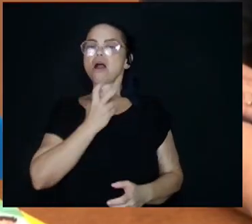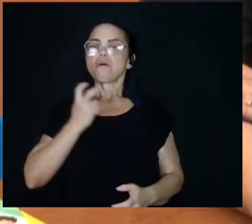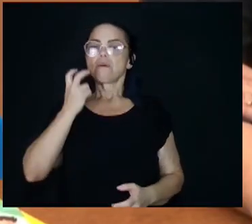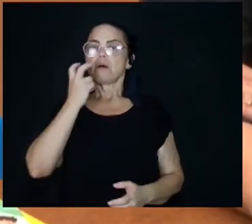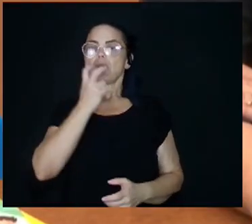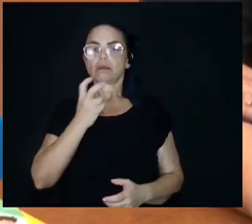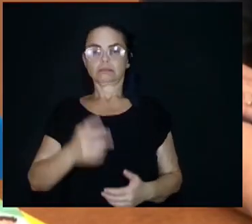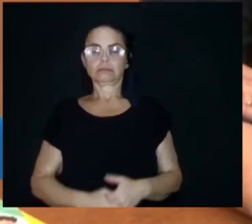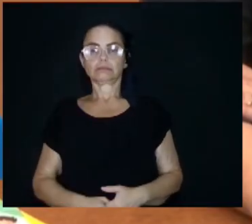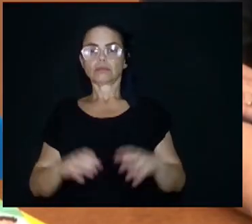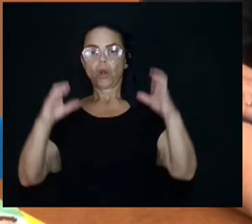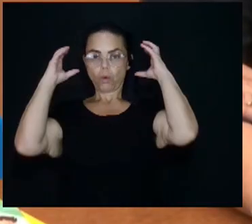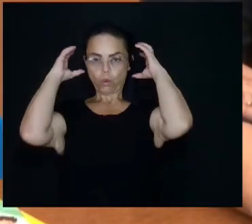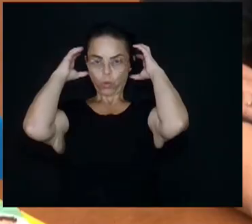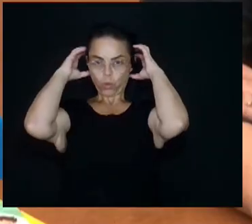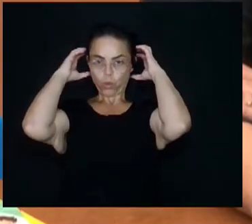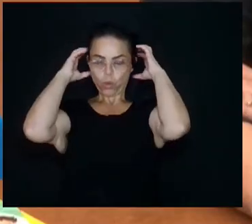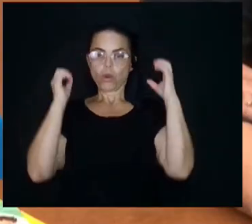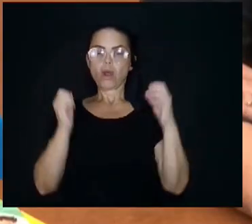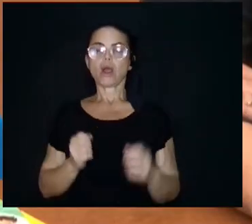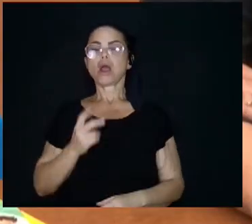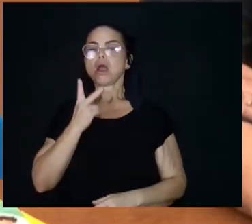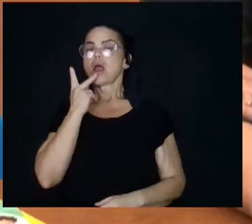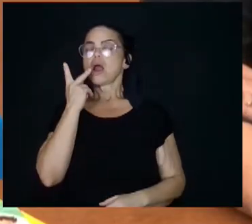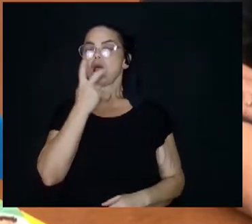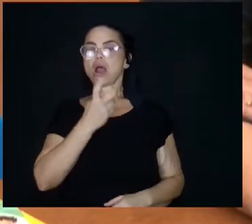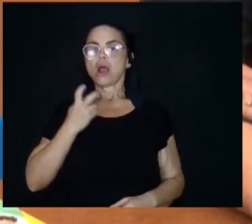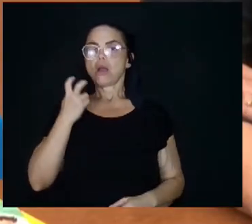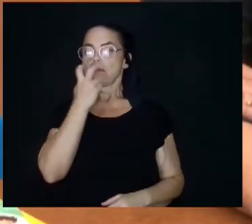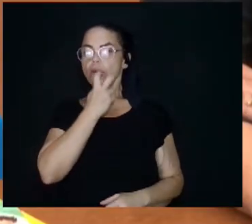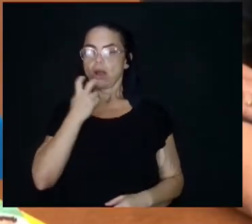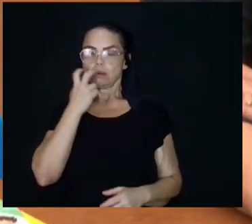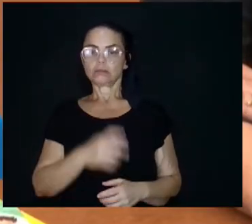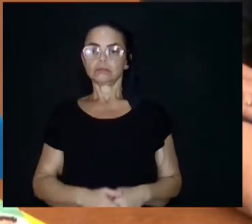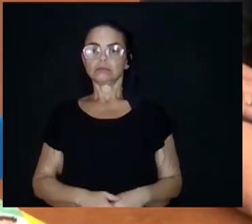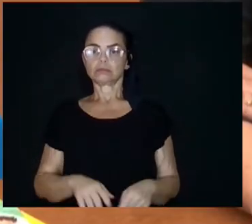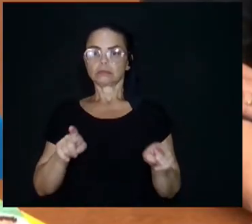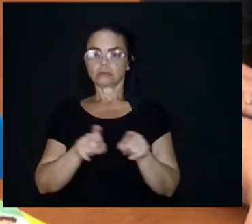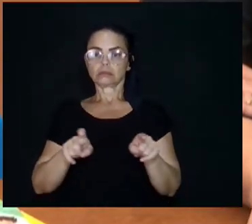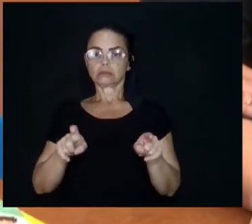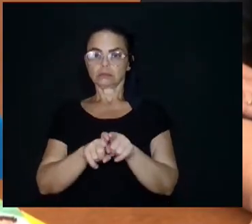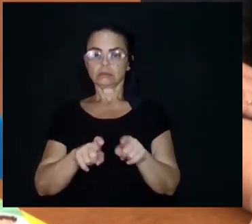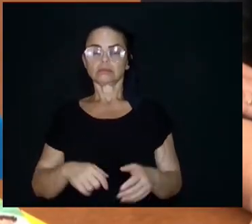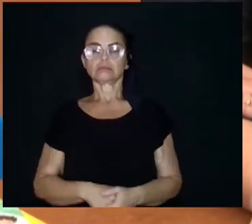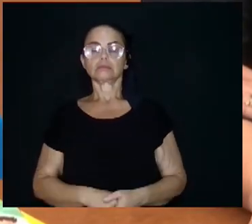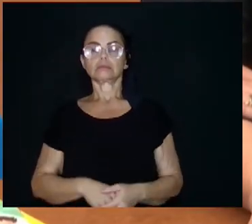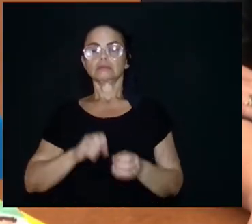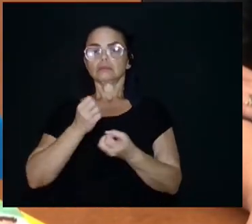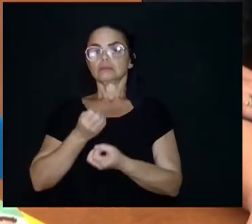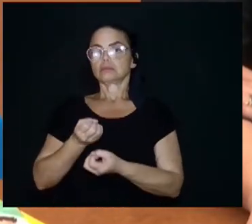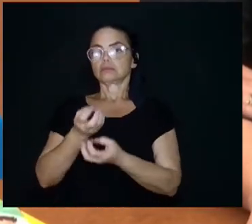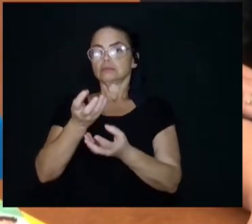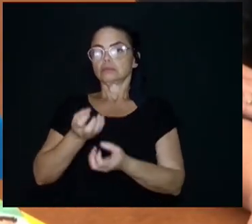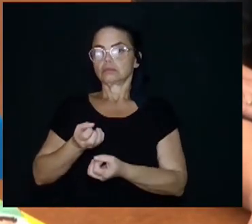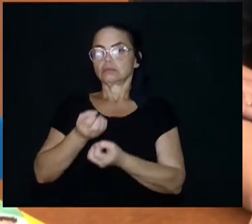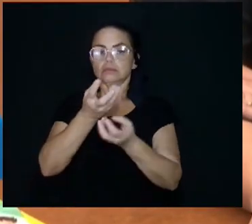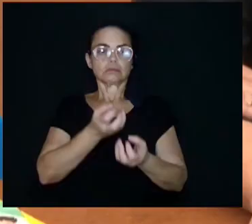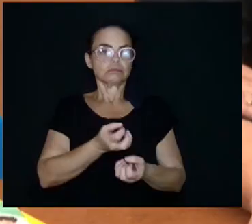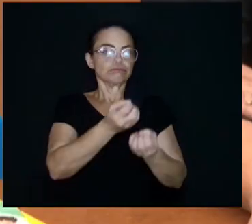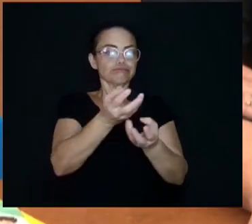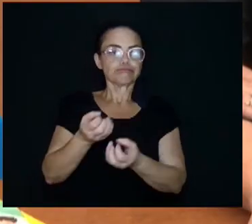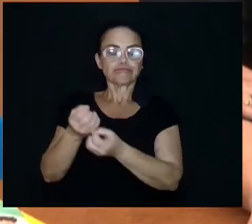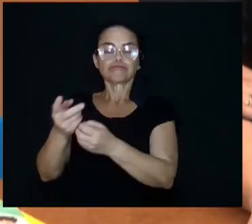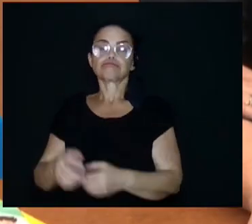fonoaudiologia, e, sobretudo, que tem especialidade nessa questão, né,